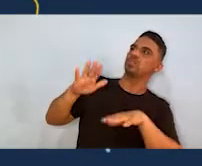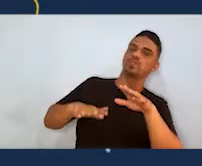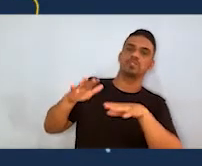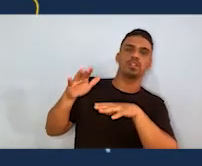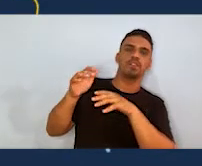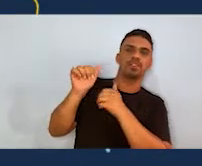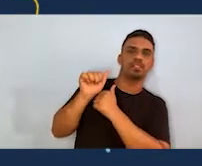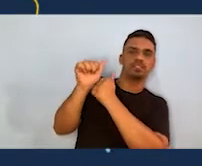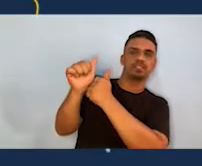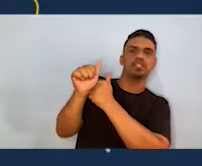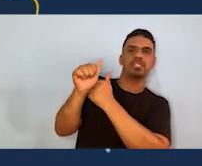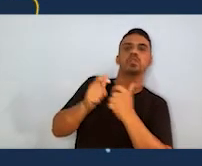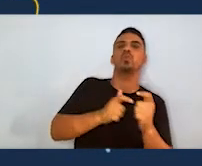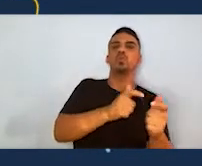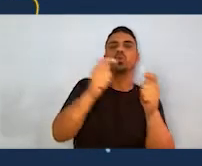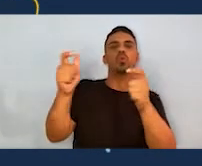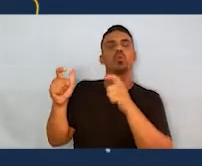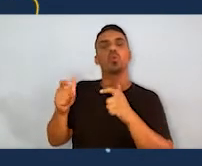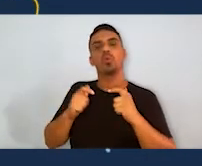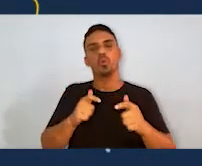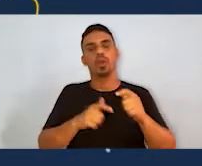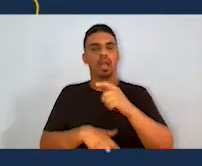estar seguindo a luz do ambiente.